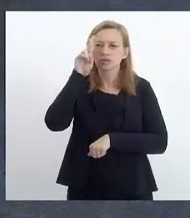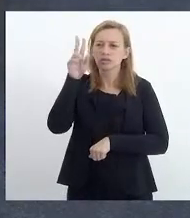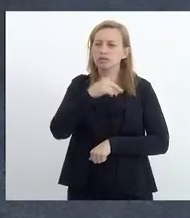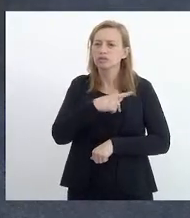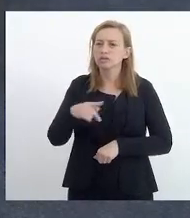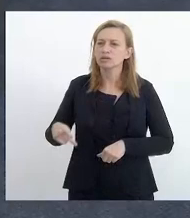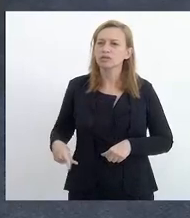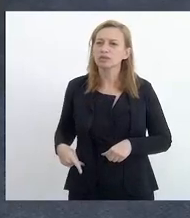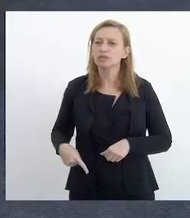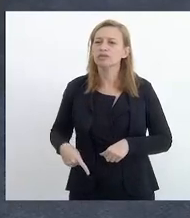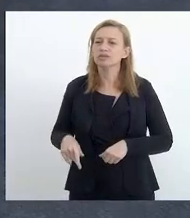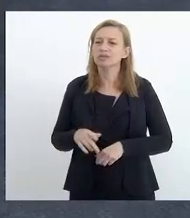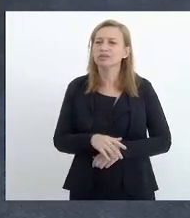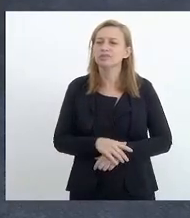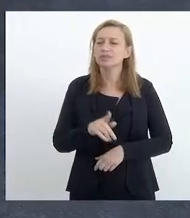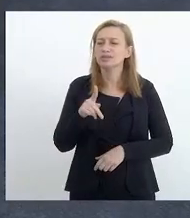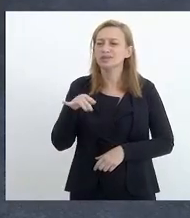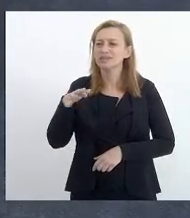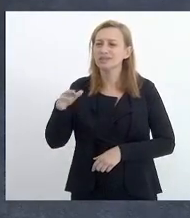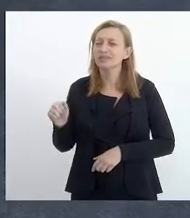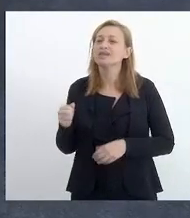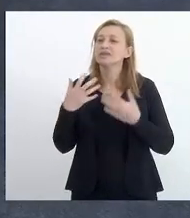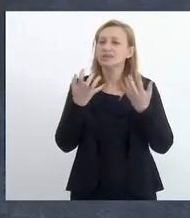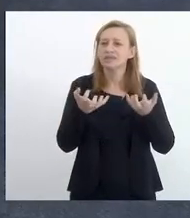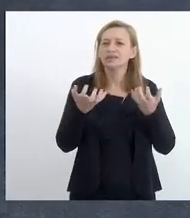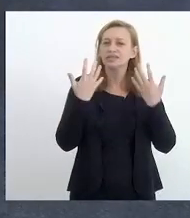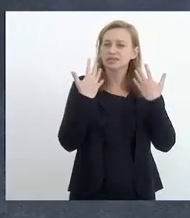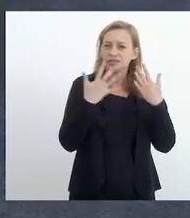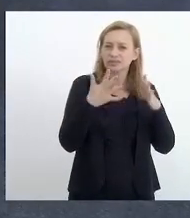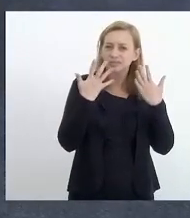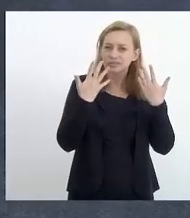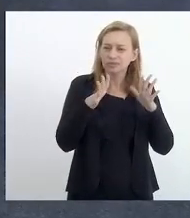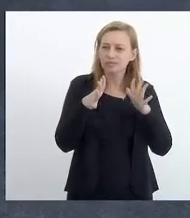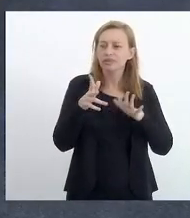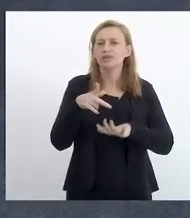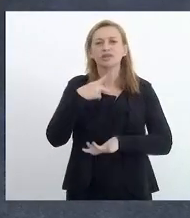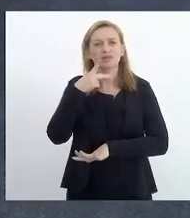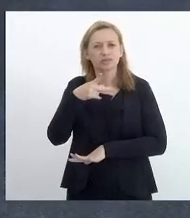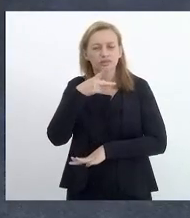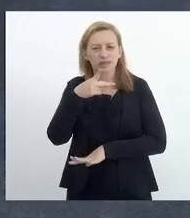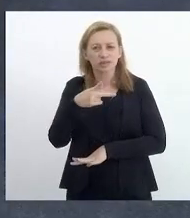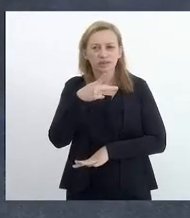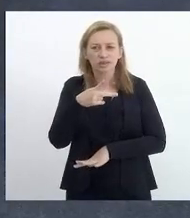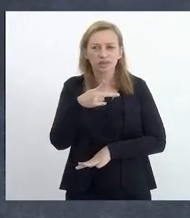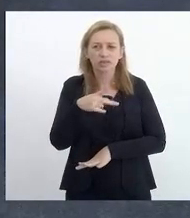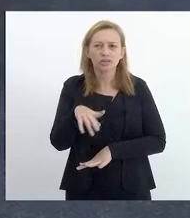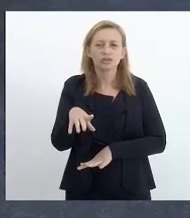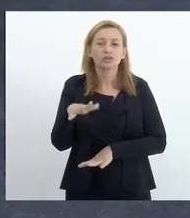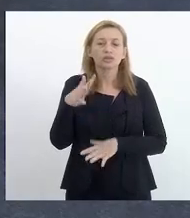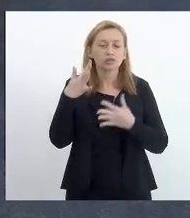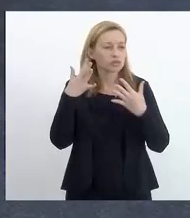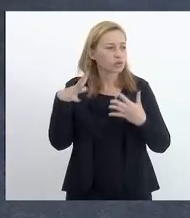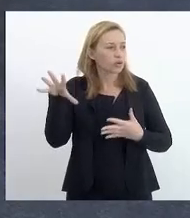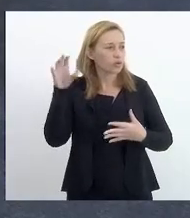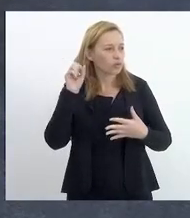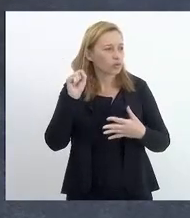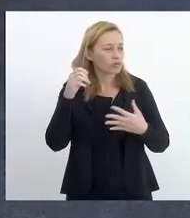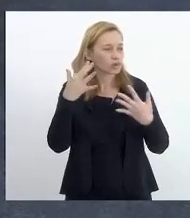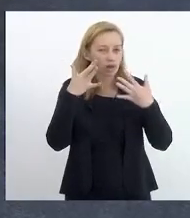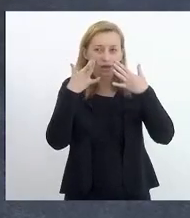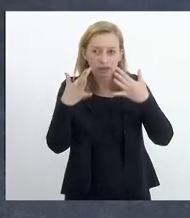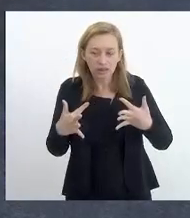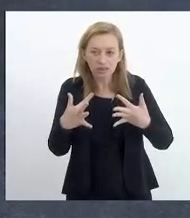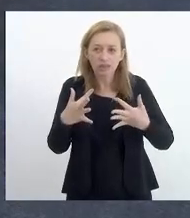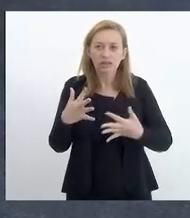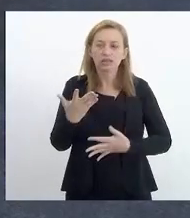líder do progressista, quero parabenizá-lo e dizer que, como ouvi atentamente a nossa querida